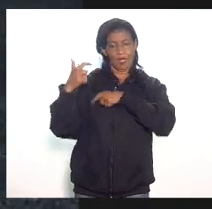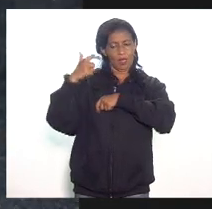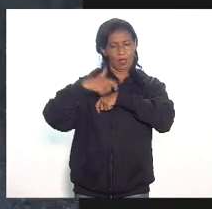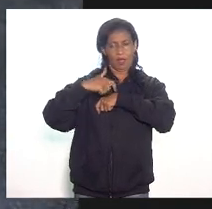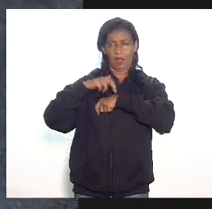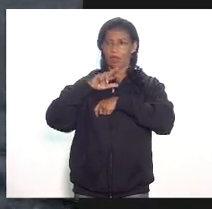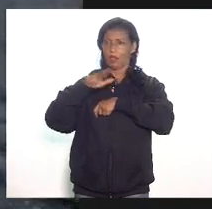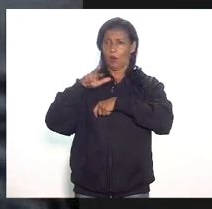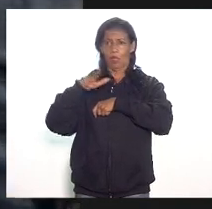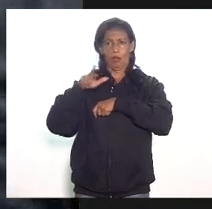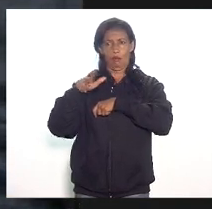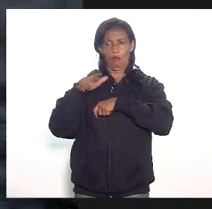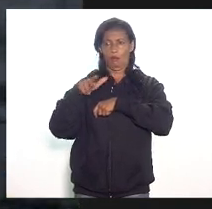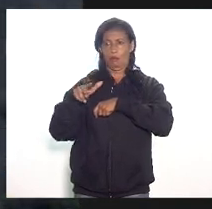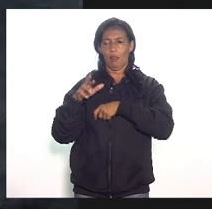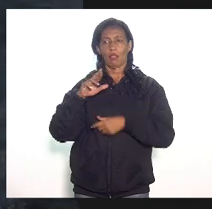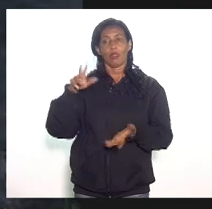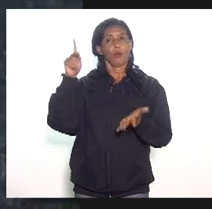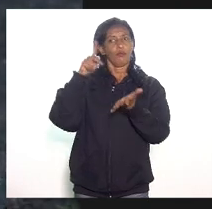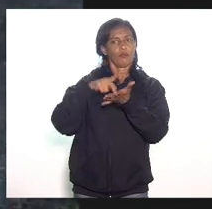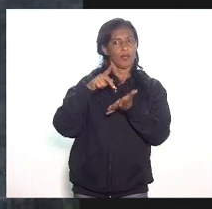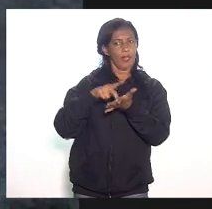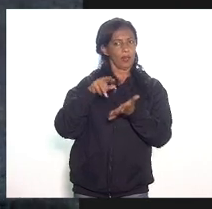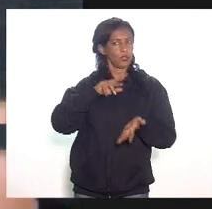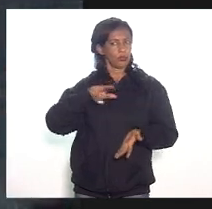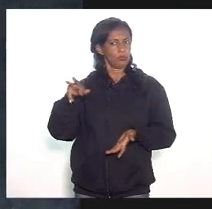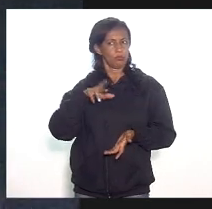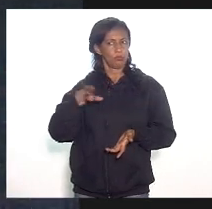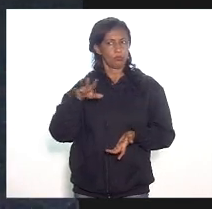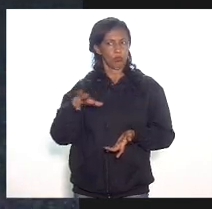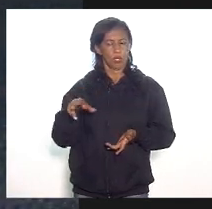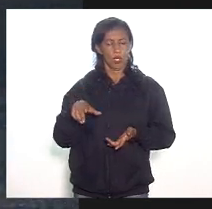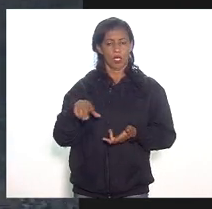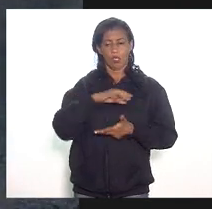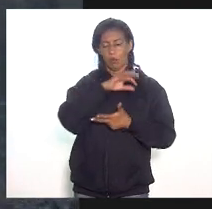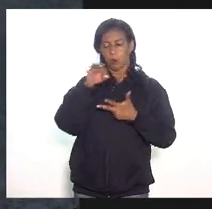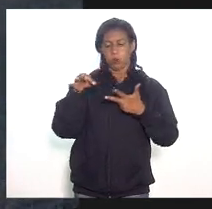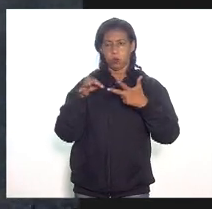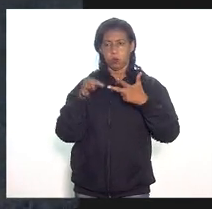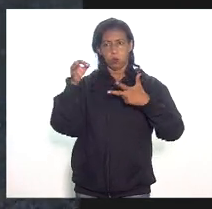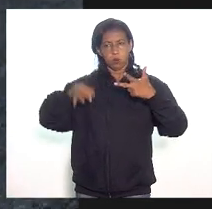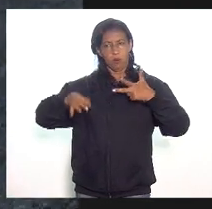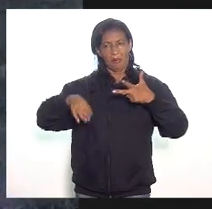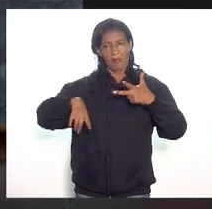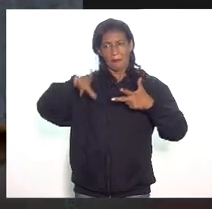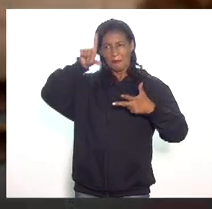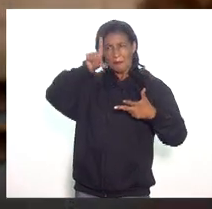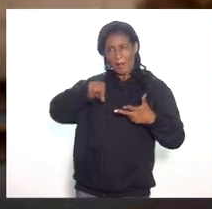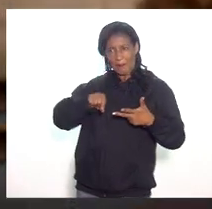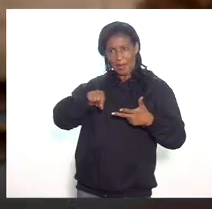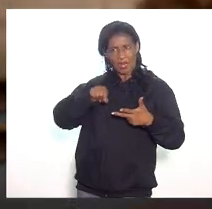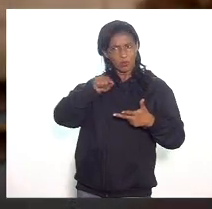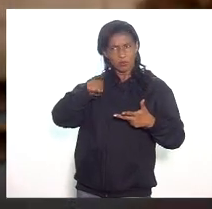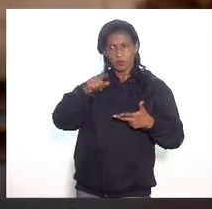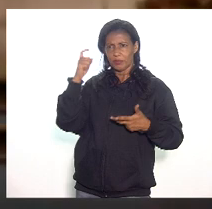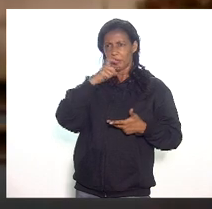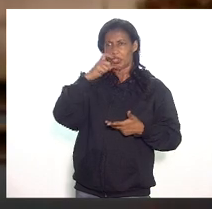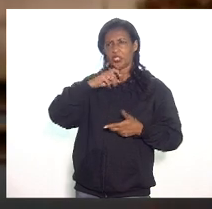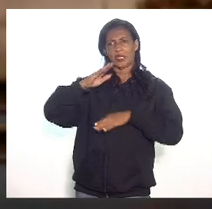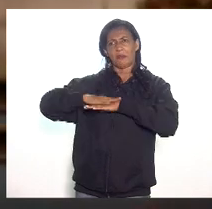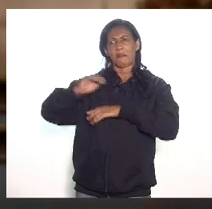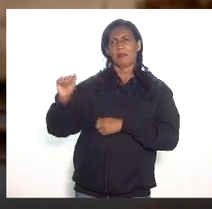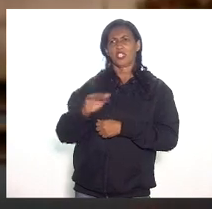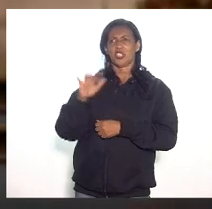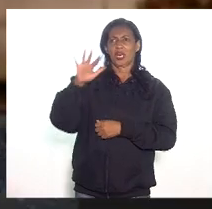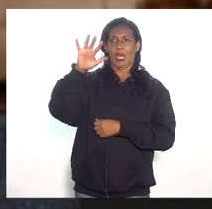gente vive. Não é verdade que o Judiciário do Rio de Janeiro é um dos mais baratos. Ele é um dos mais caros. Ele pode ser